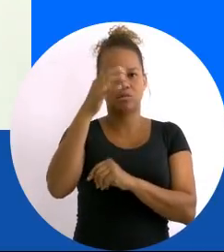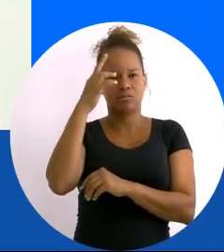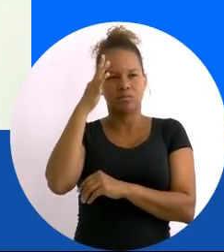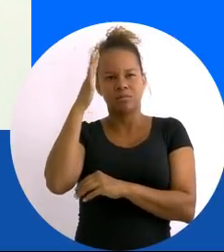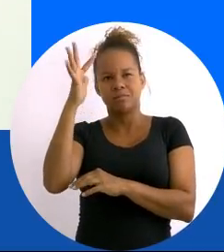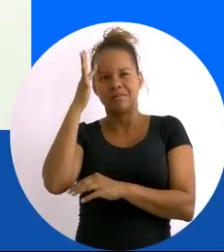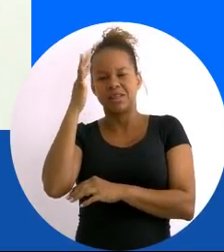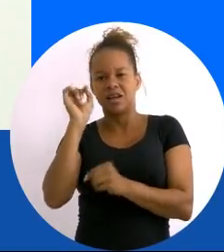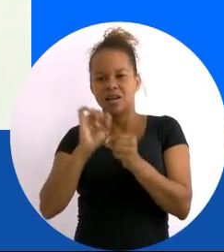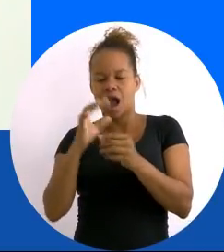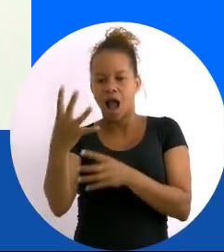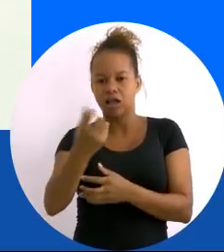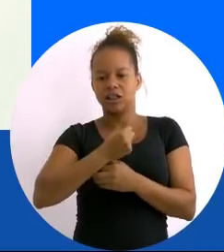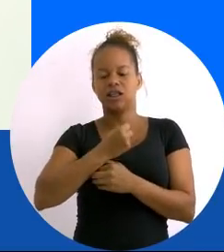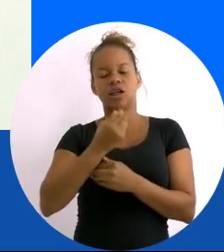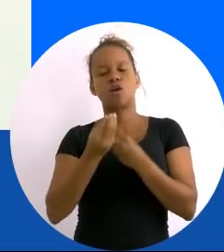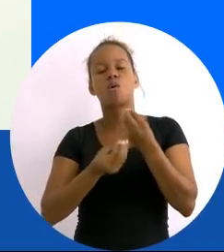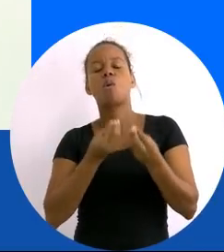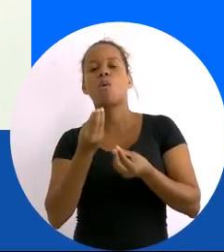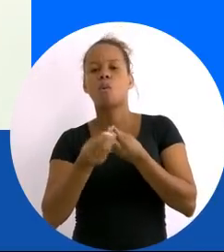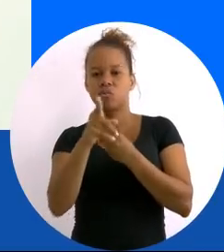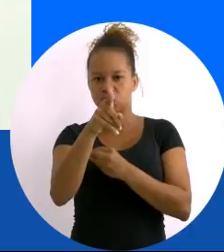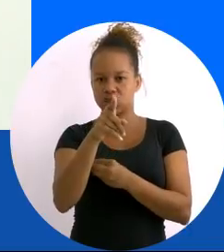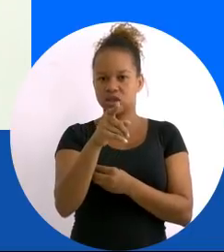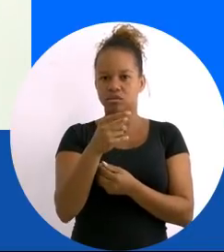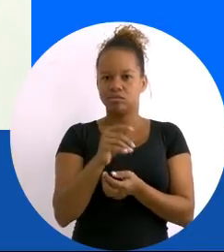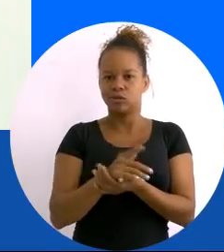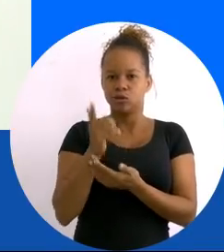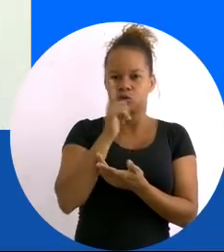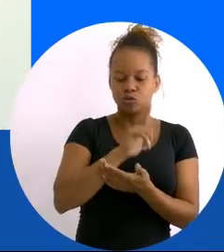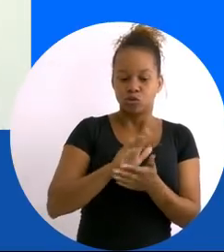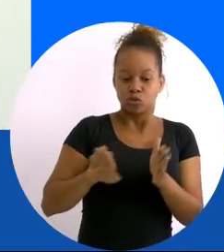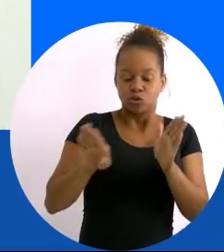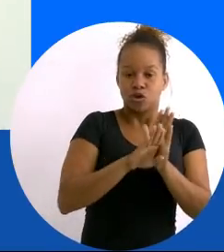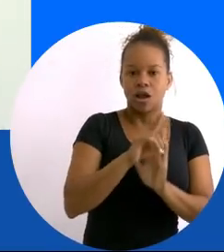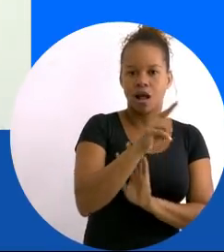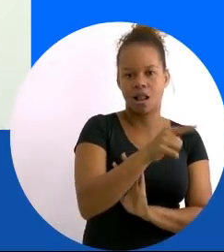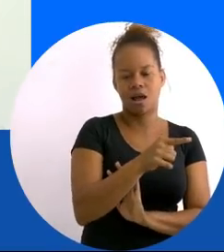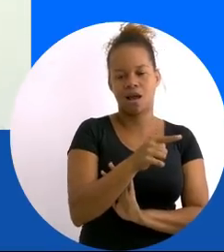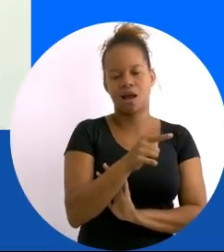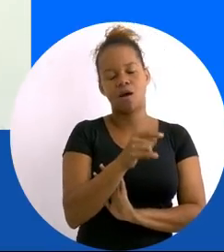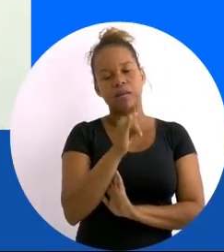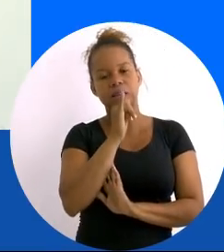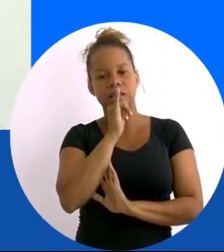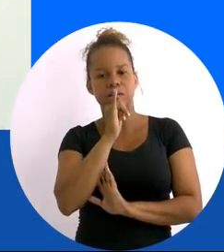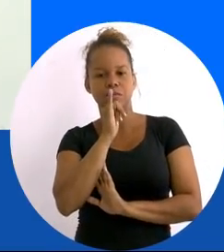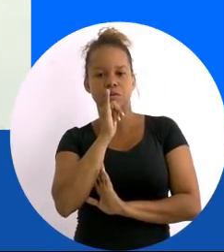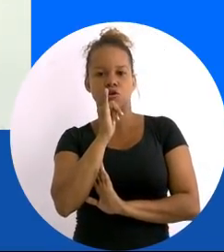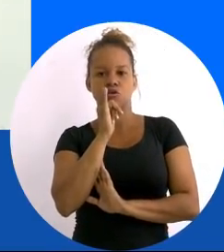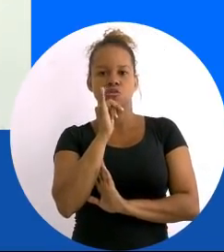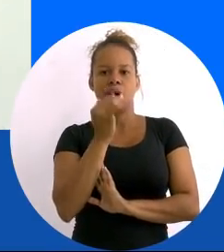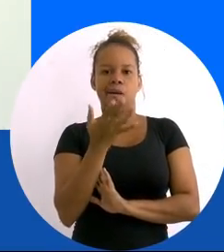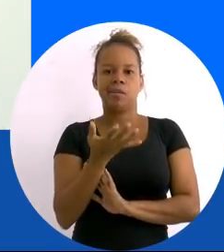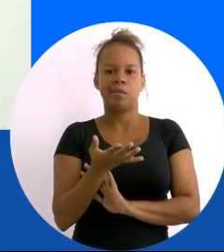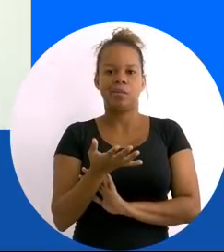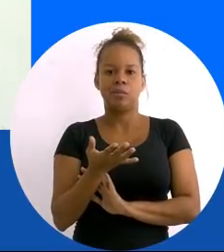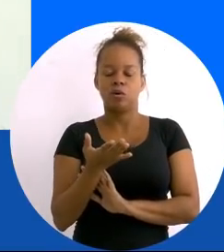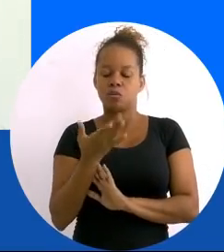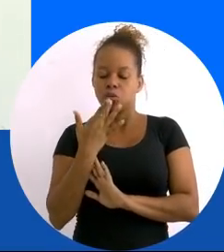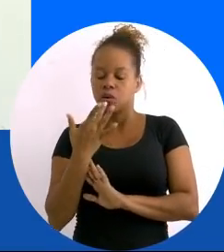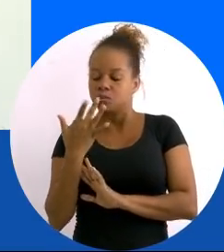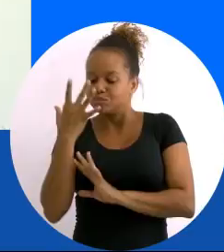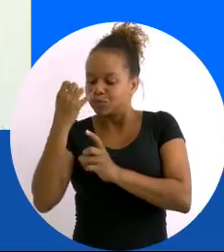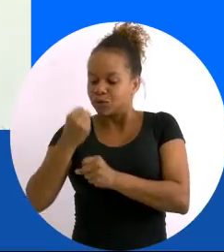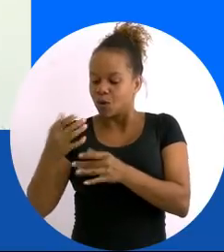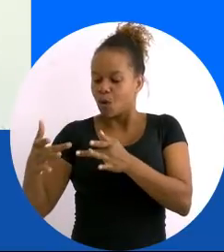pretende adquirir aquilo. Como você pretende chegar lá. Ou seja, uma poderosa